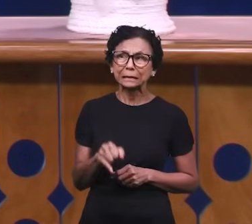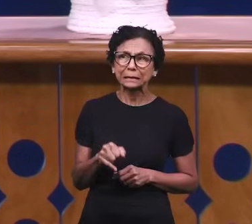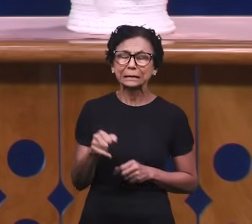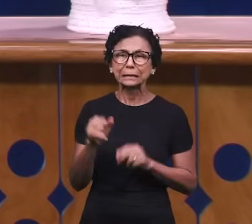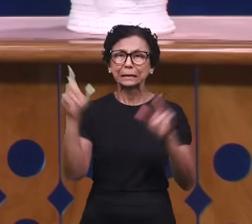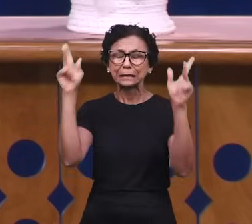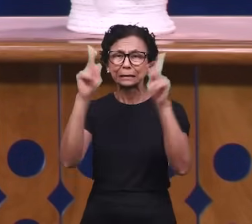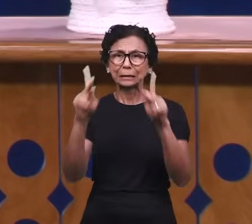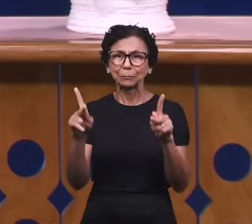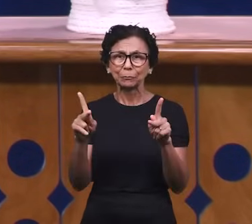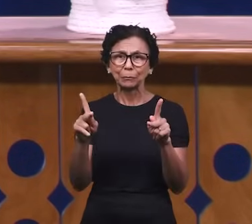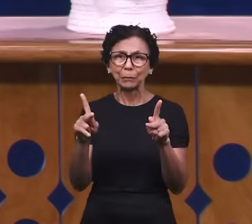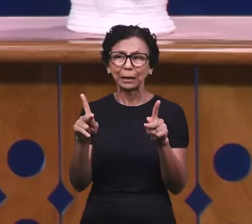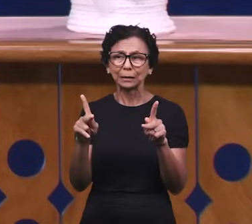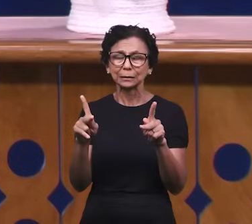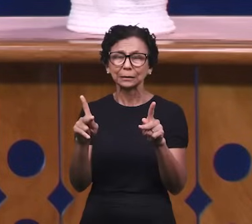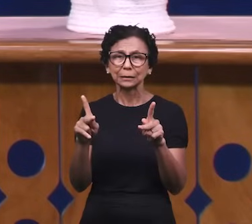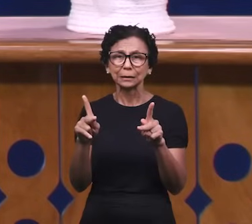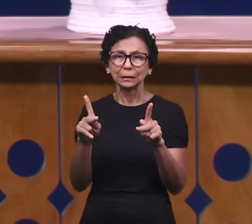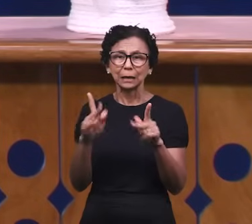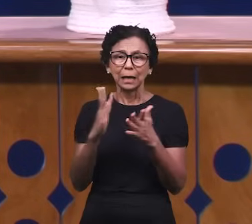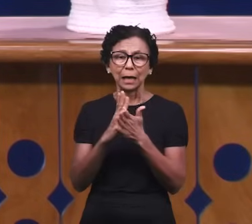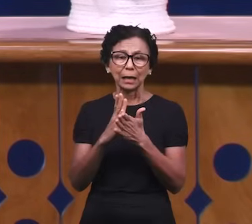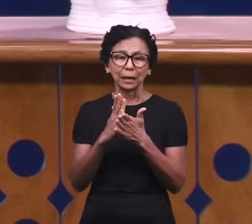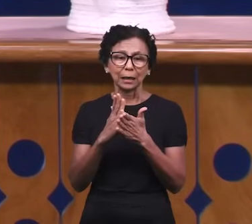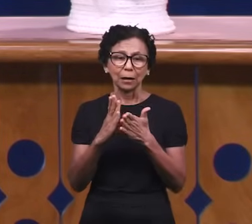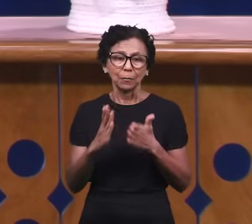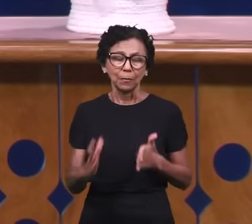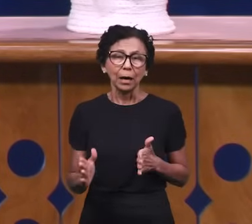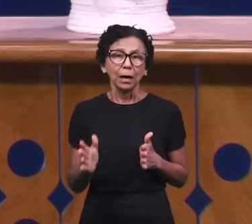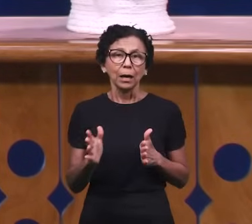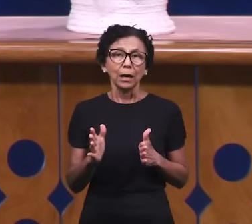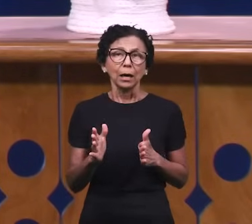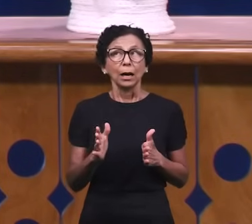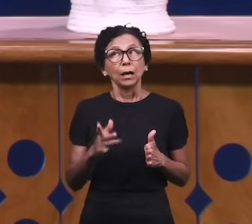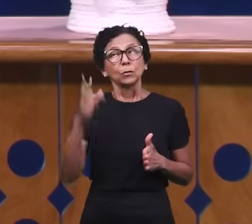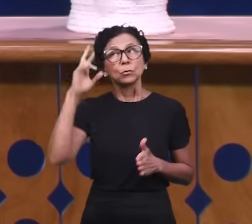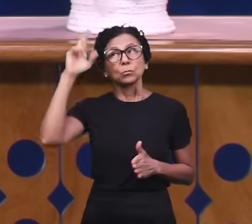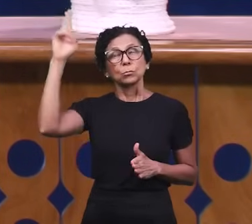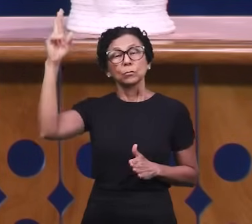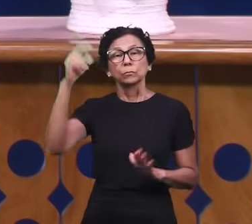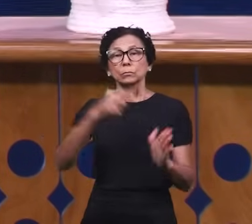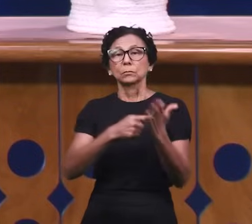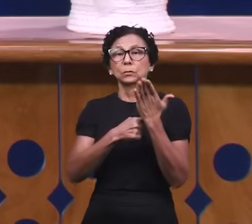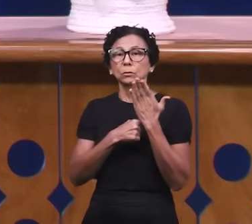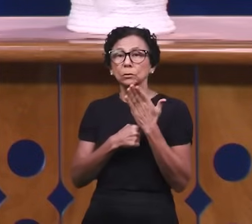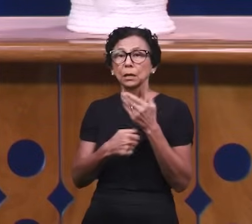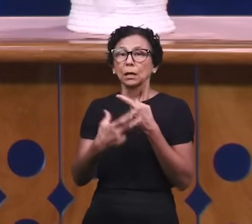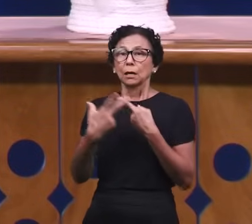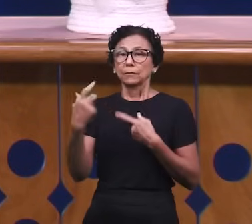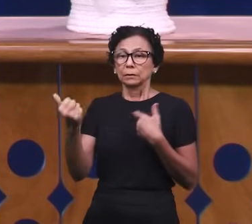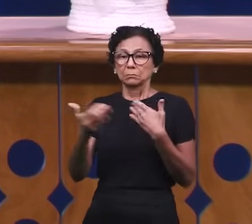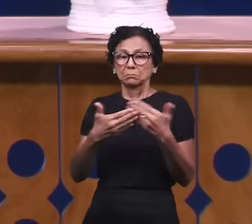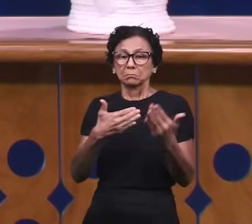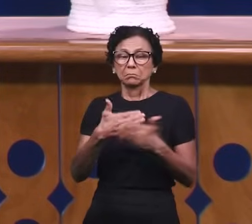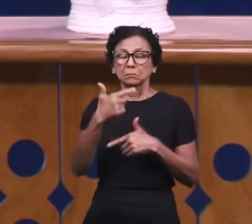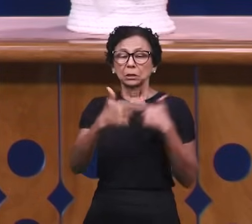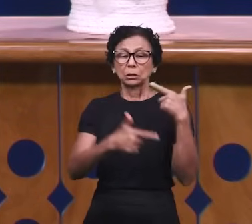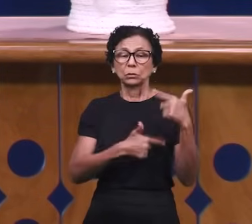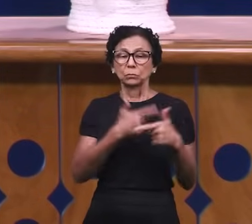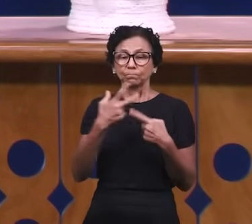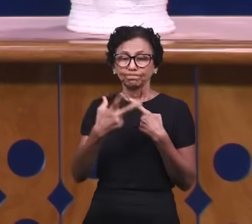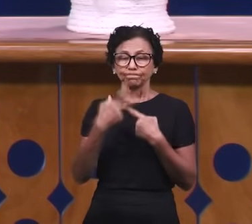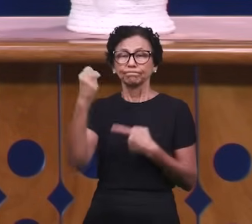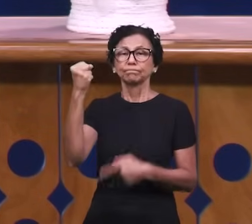momento essa paz for rompida, o Senhor no vai nos vai dar o sustento, a condição de vencermos qualquer